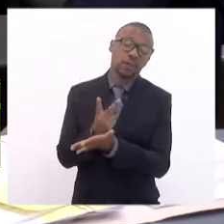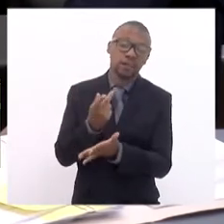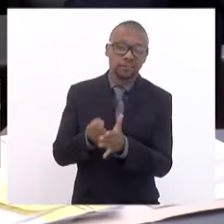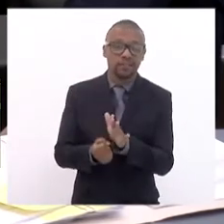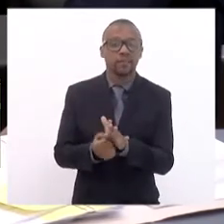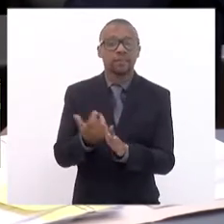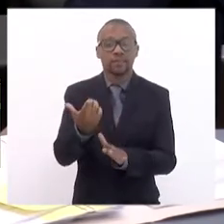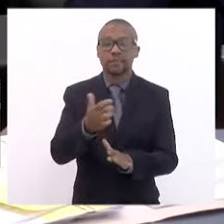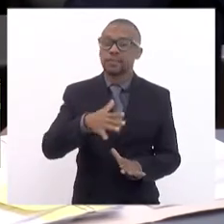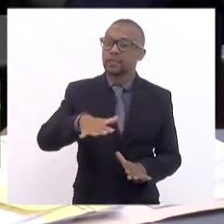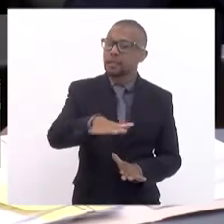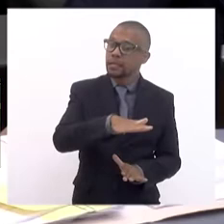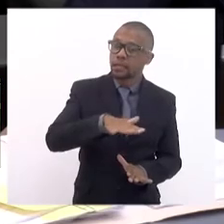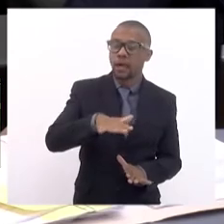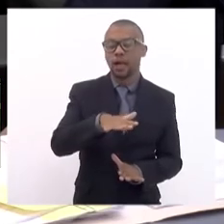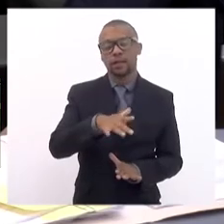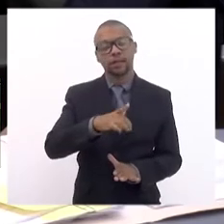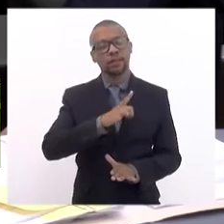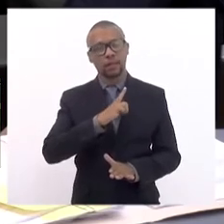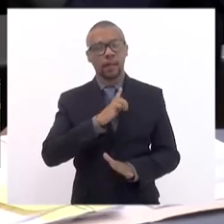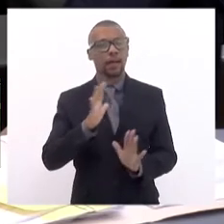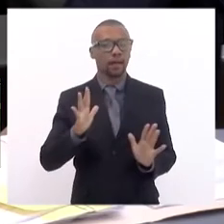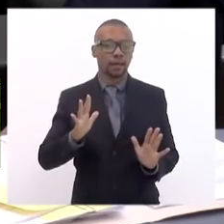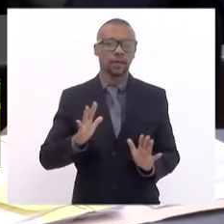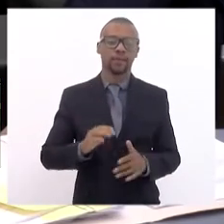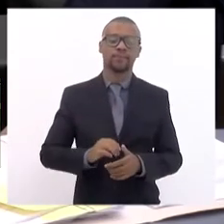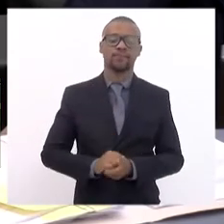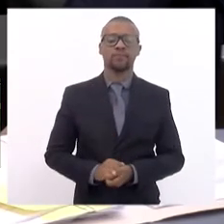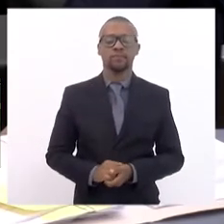nessas searas, né, nesses objetos.